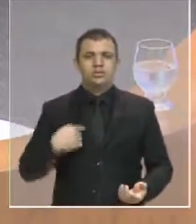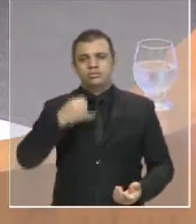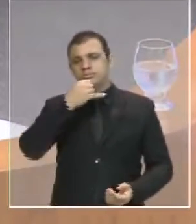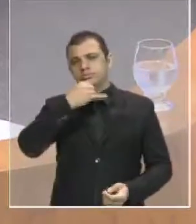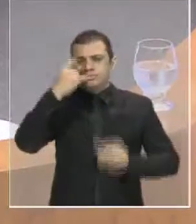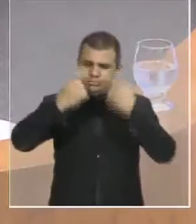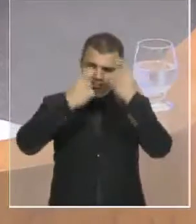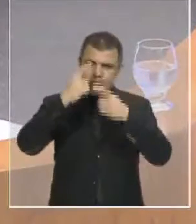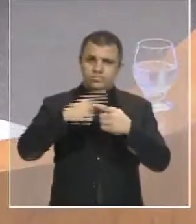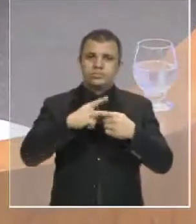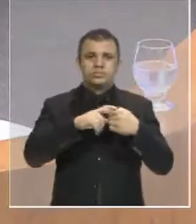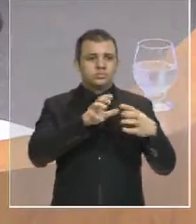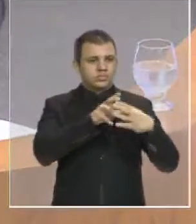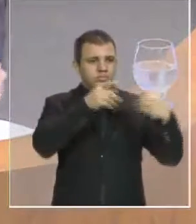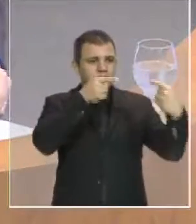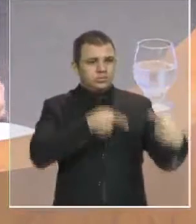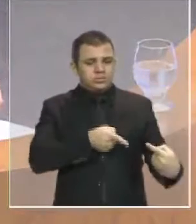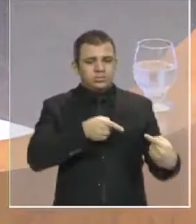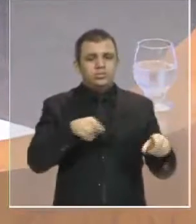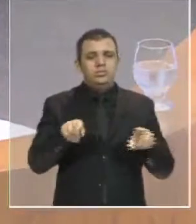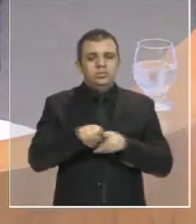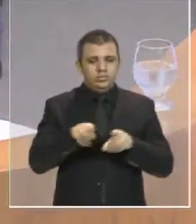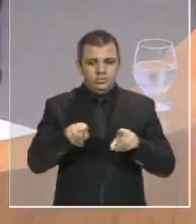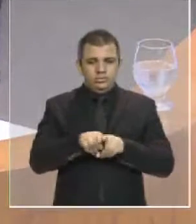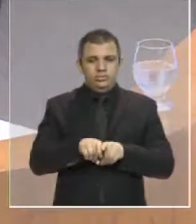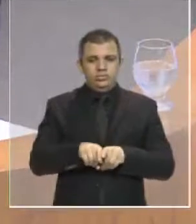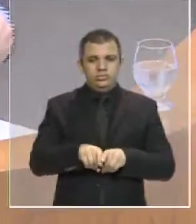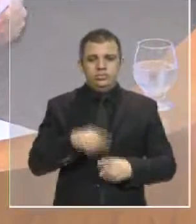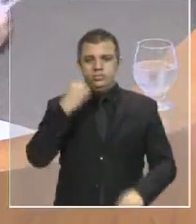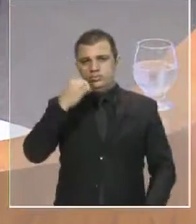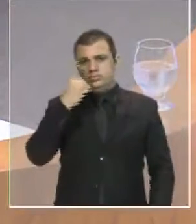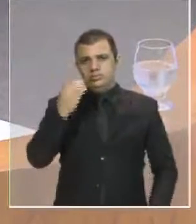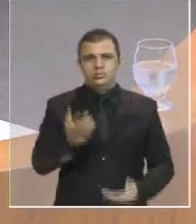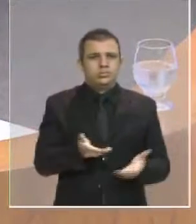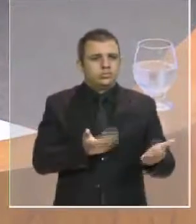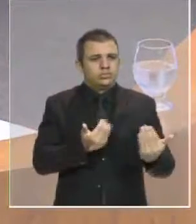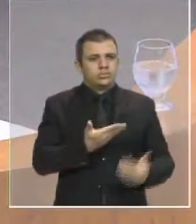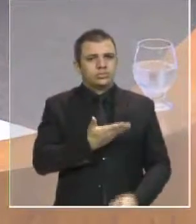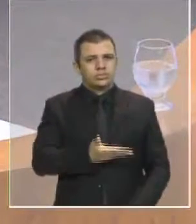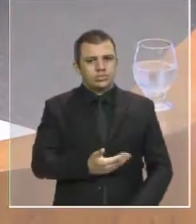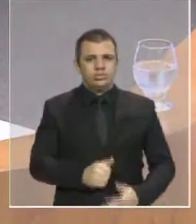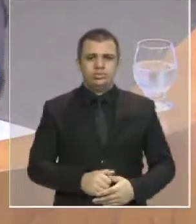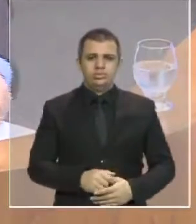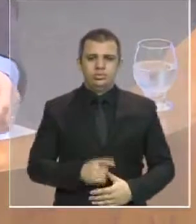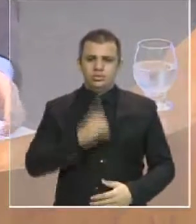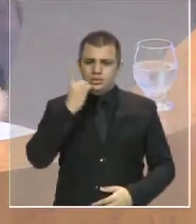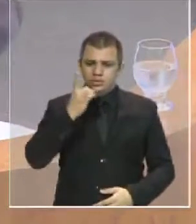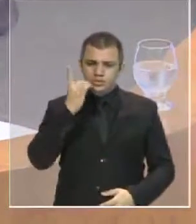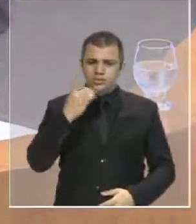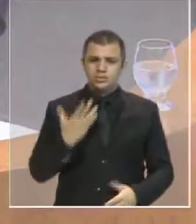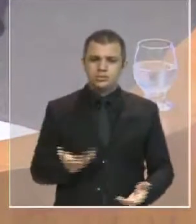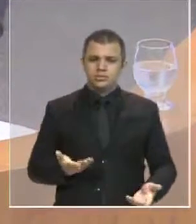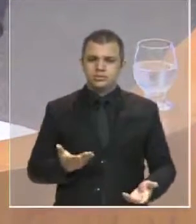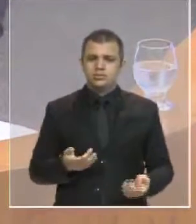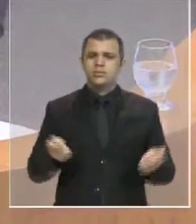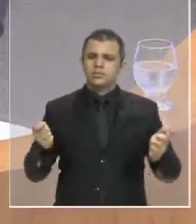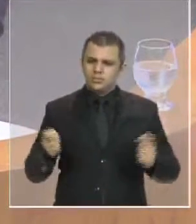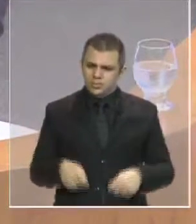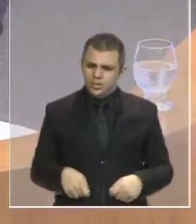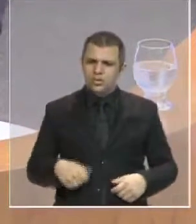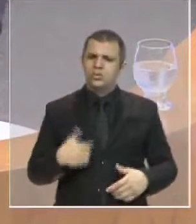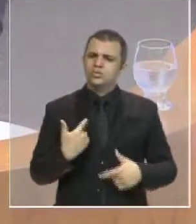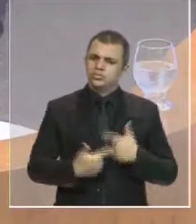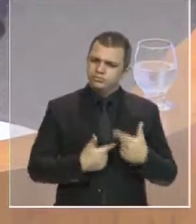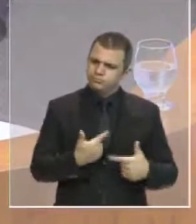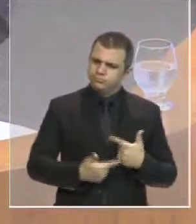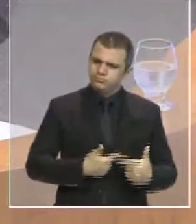a oposição, inclusive, deputado jovem, deputado que pode fazer ainda